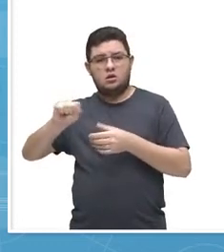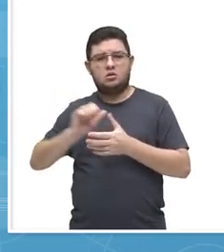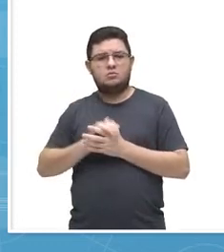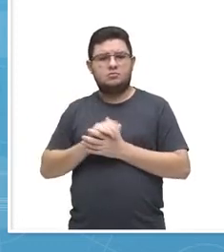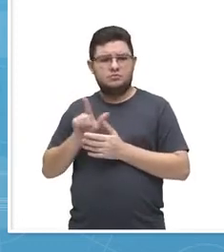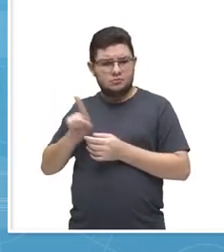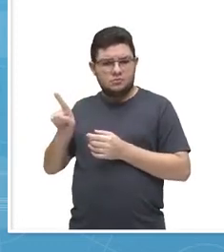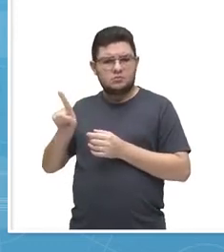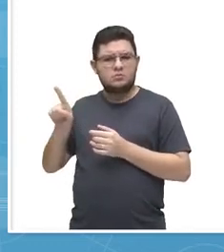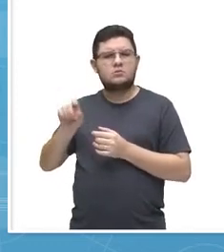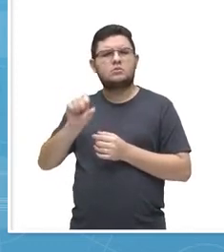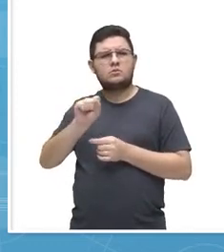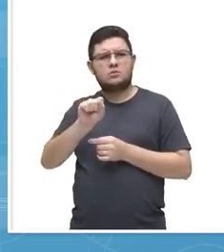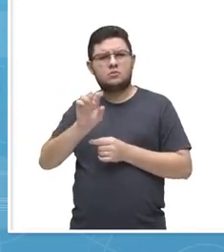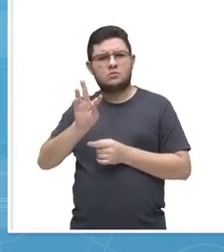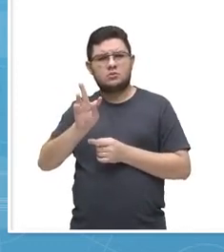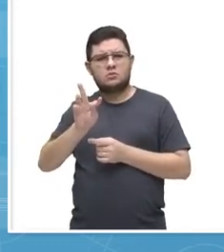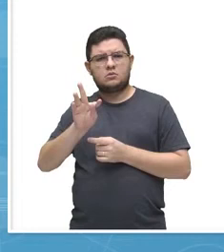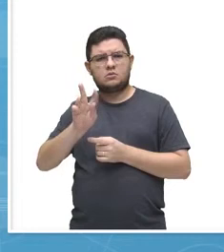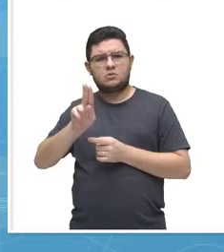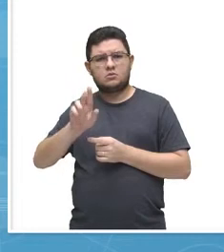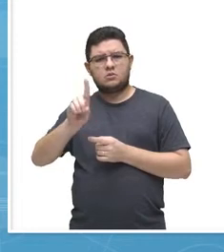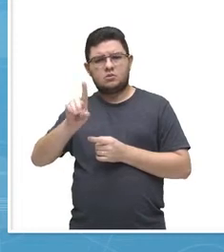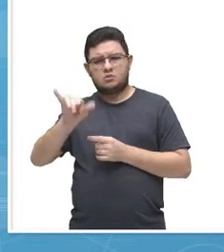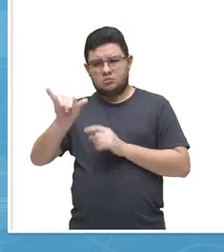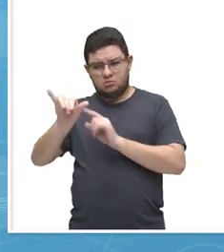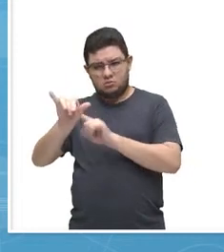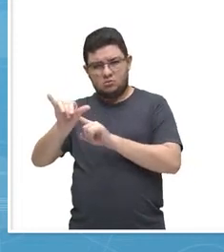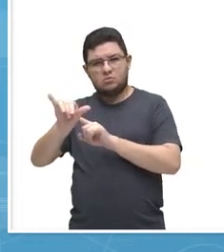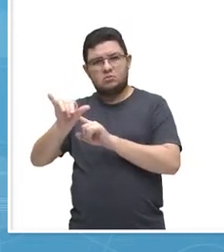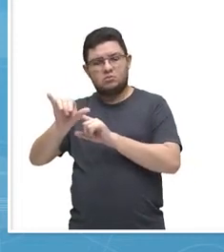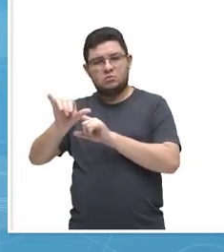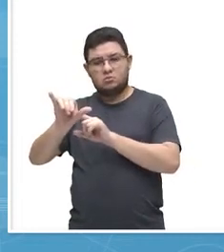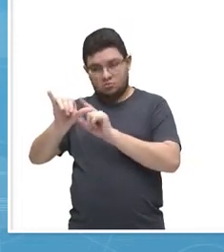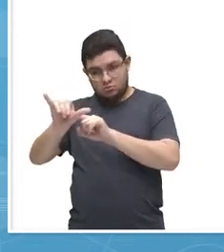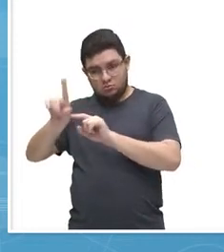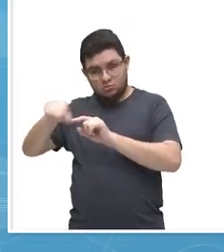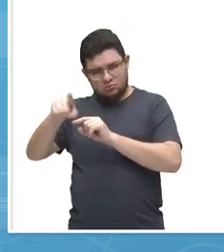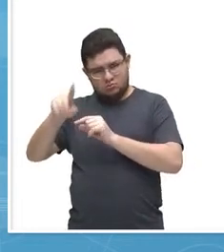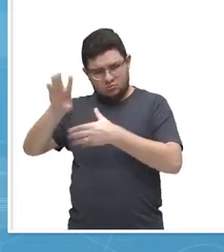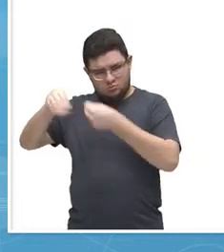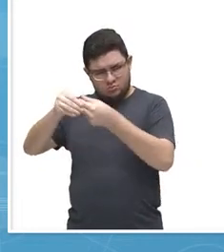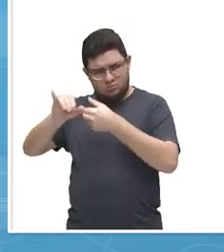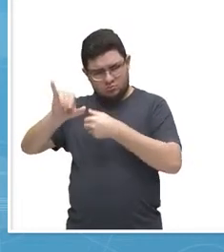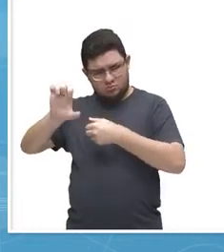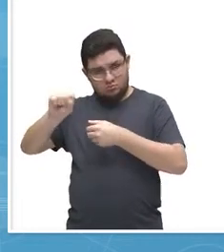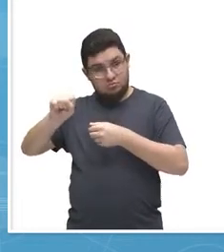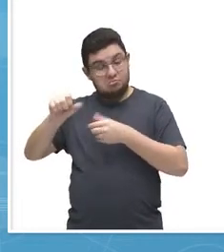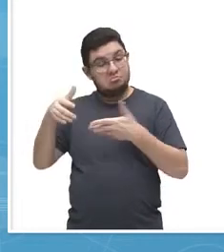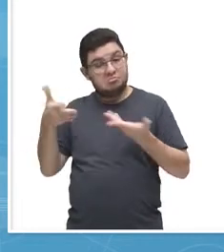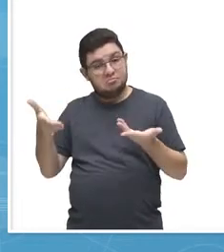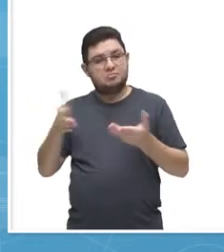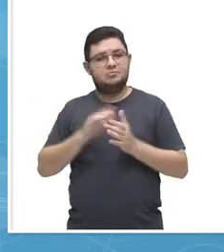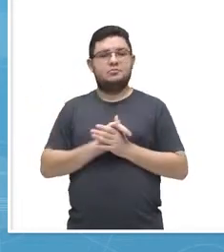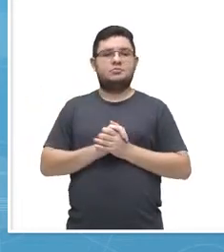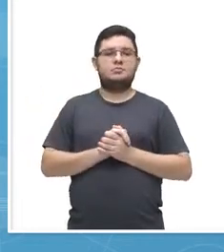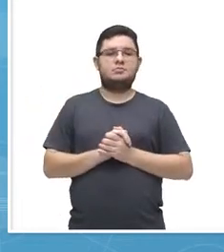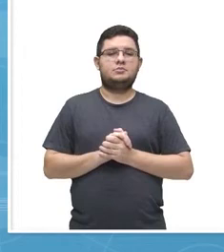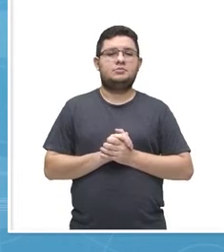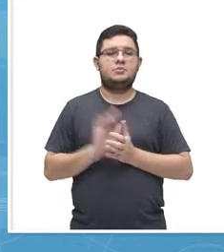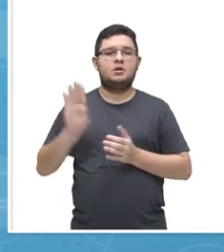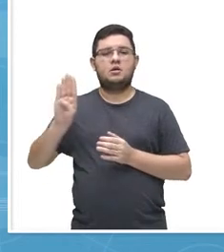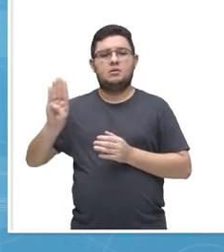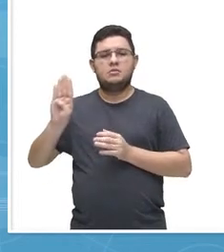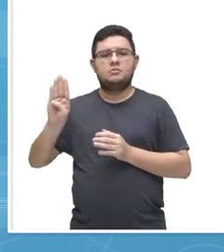dizendo que muda para IES. Depois a gente confere. Já tem uma coisa aqui, ponto positivo. Verbos terminados em SH